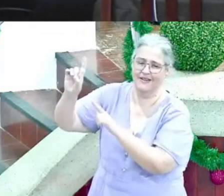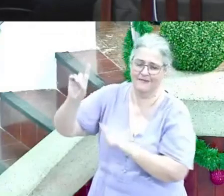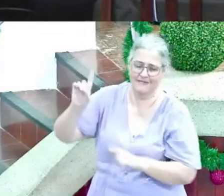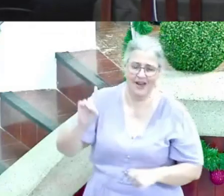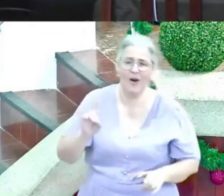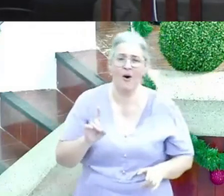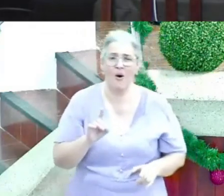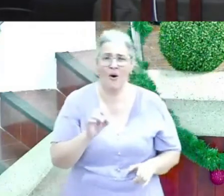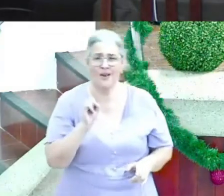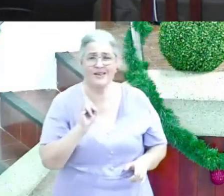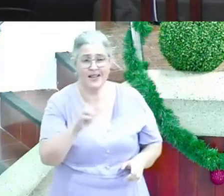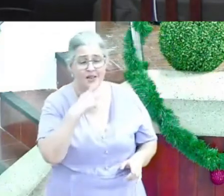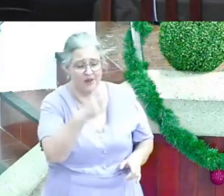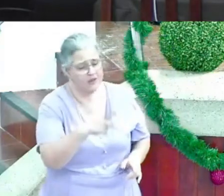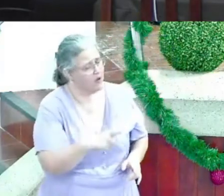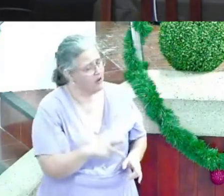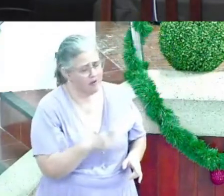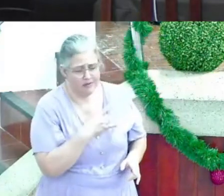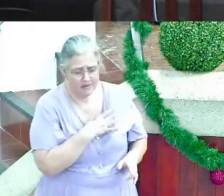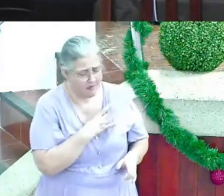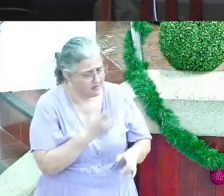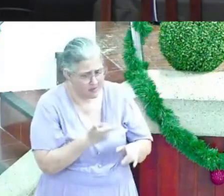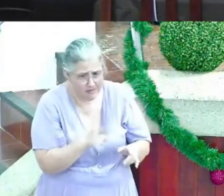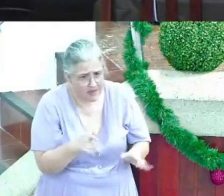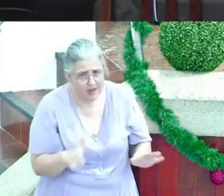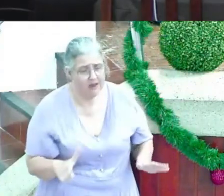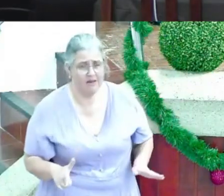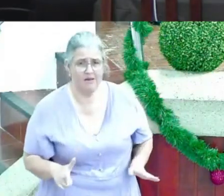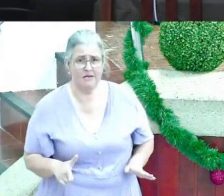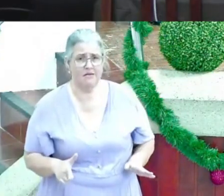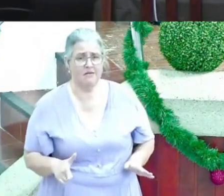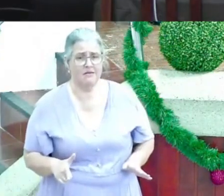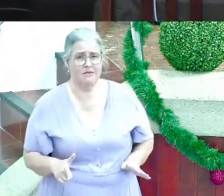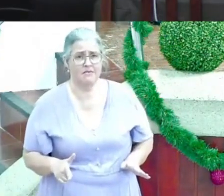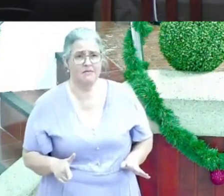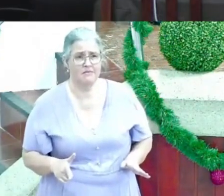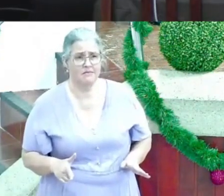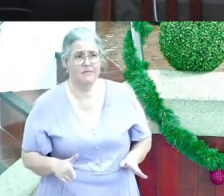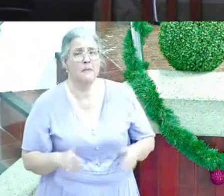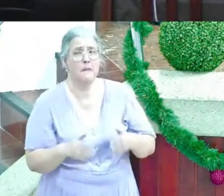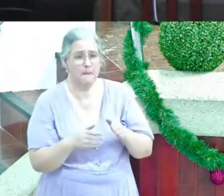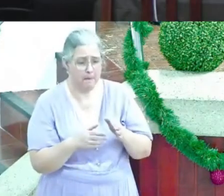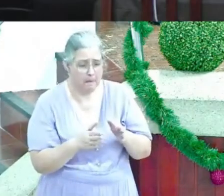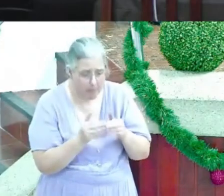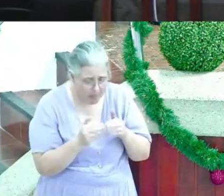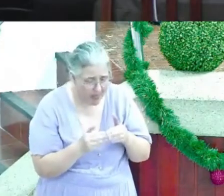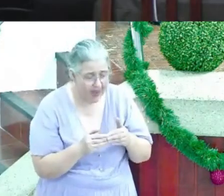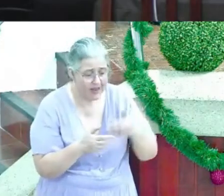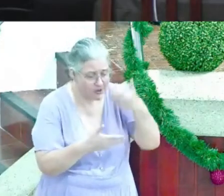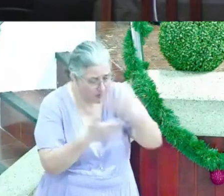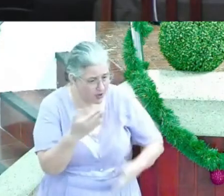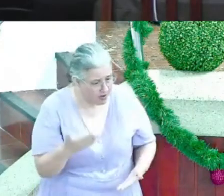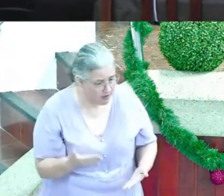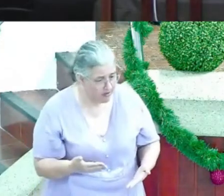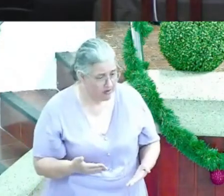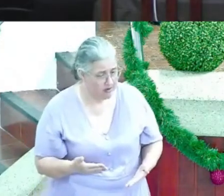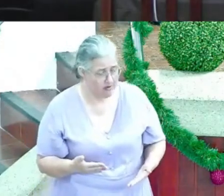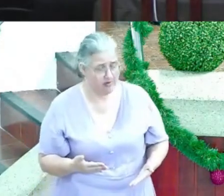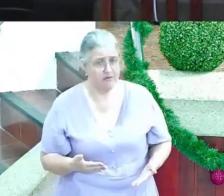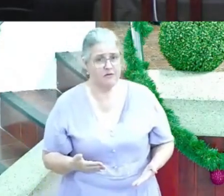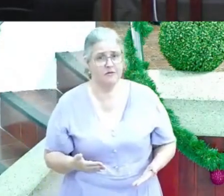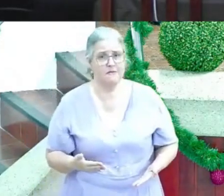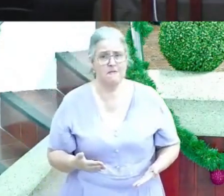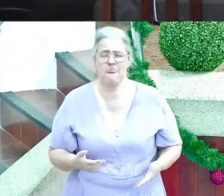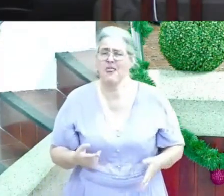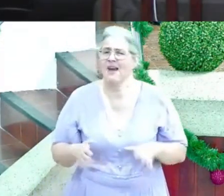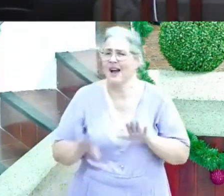desanimado. Deus vai ao encontro dos seus, quando estes estão temerosos.